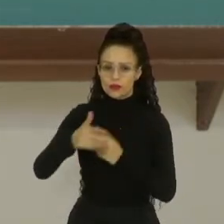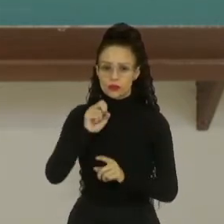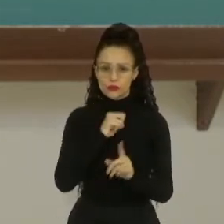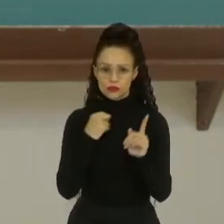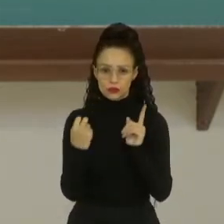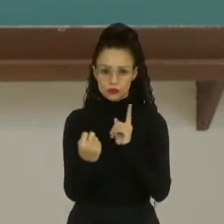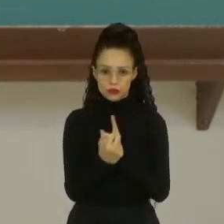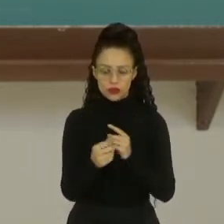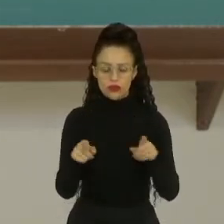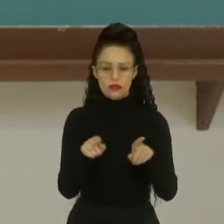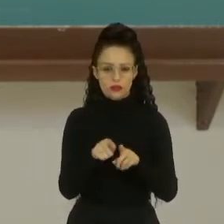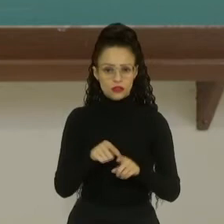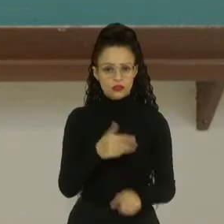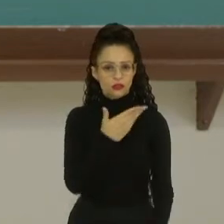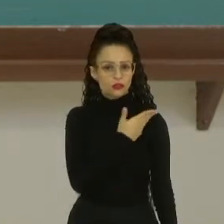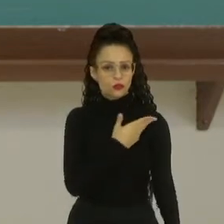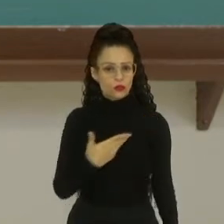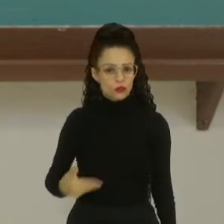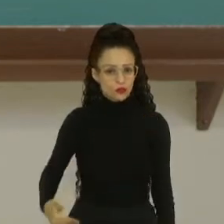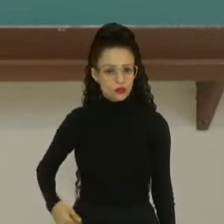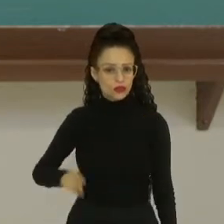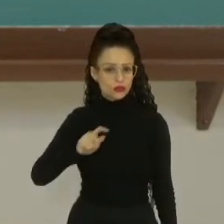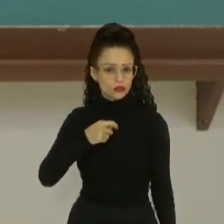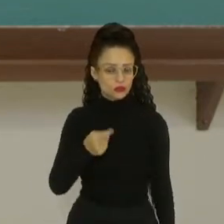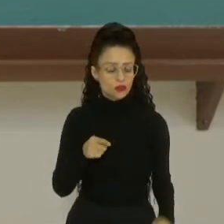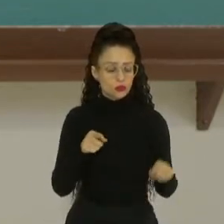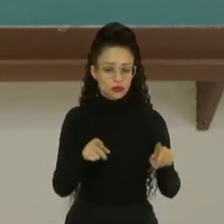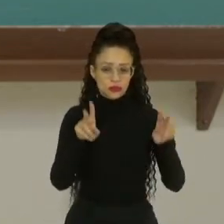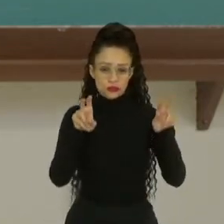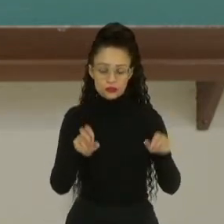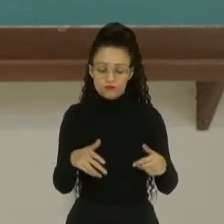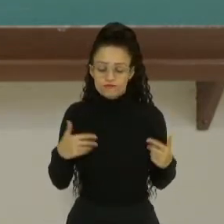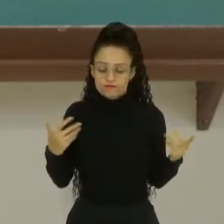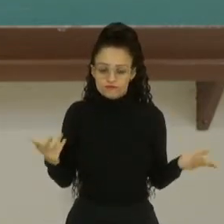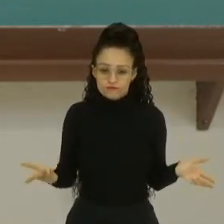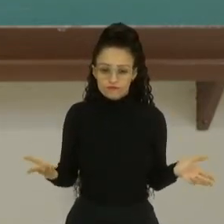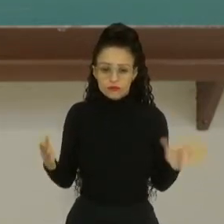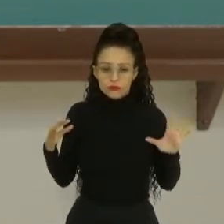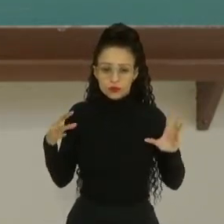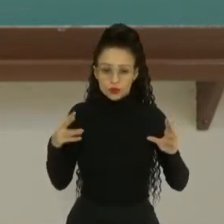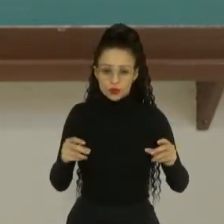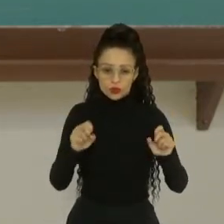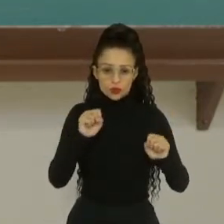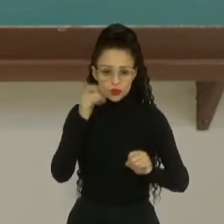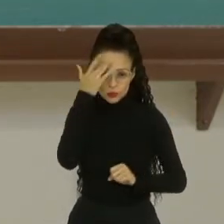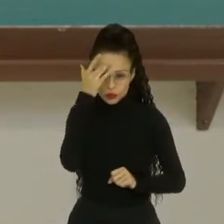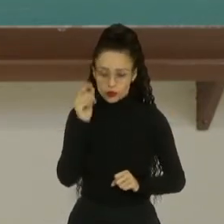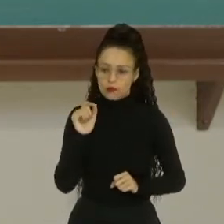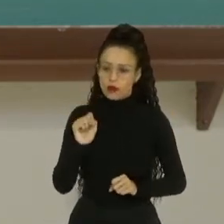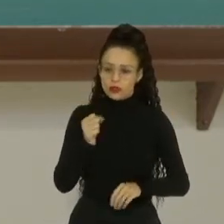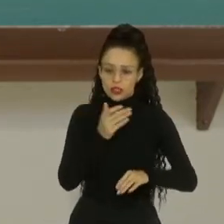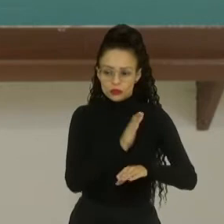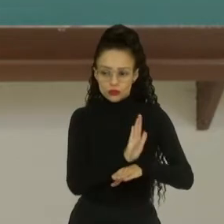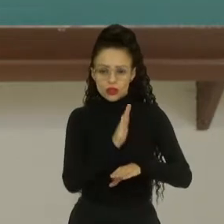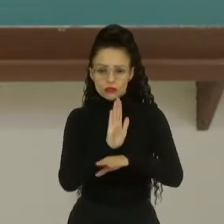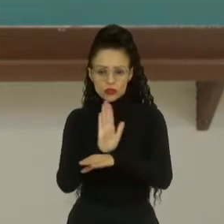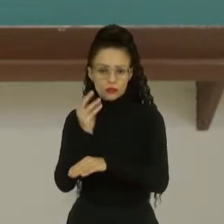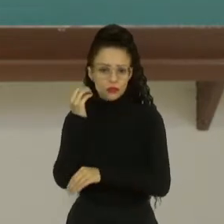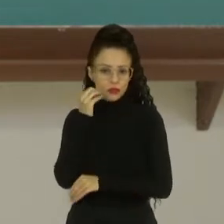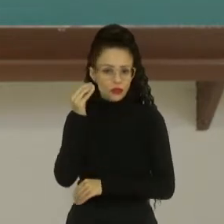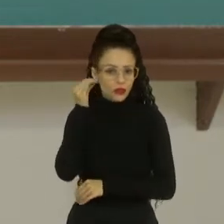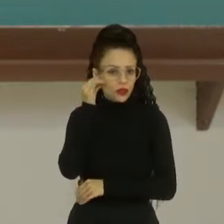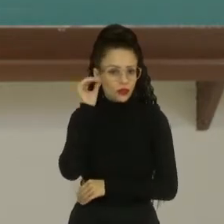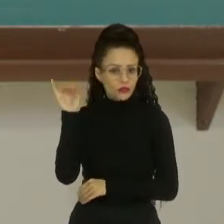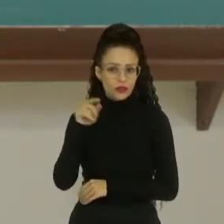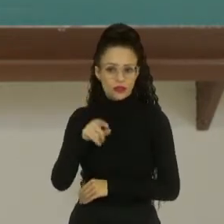social também dos governantes em relação a isso, né? Então, todo mundo pode fazer um pouquinho mais para nós tentarmos